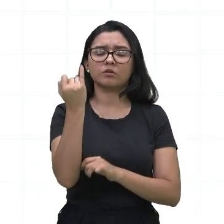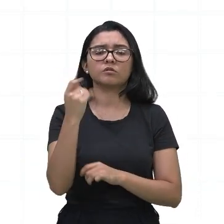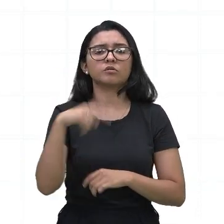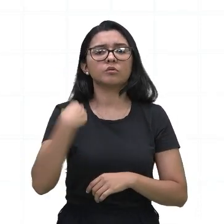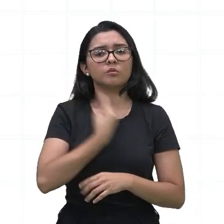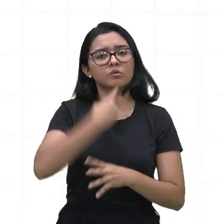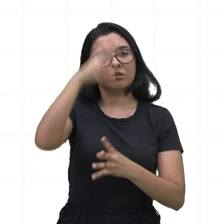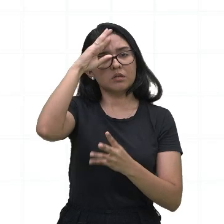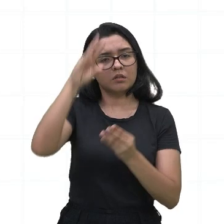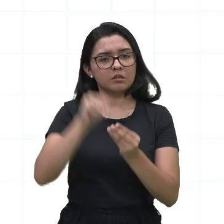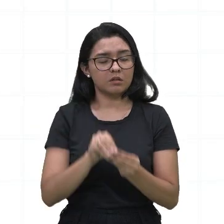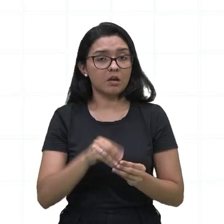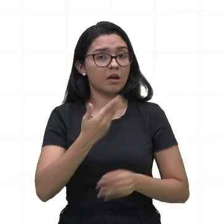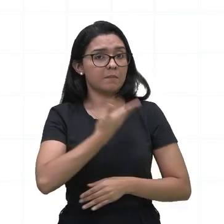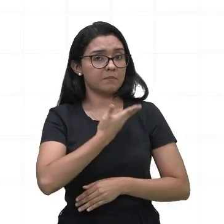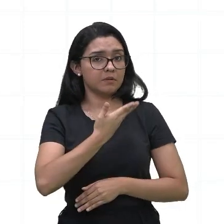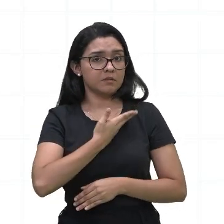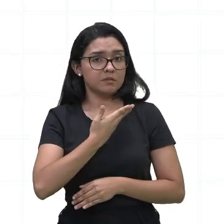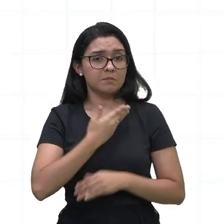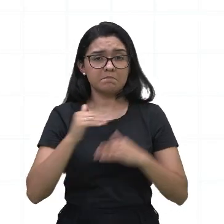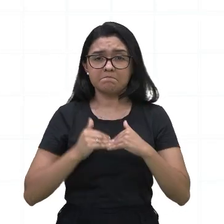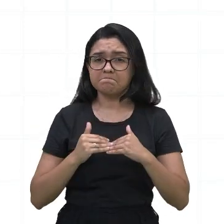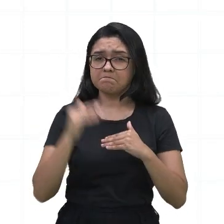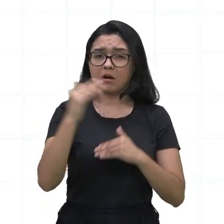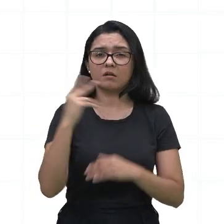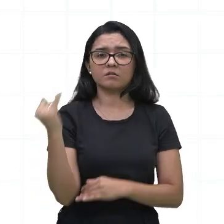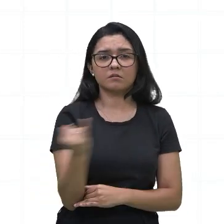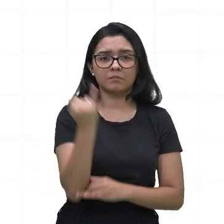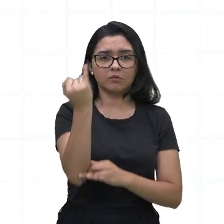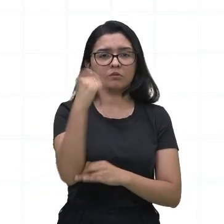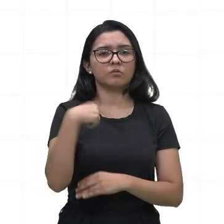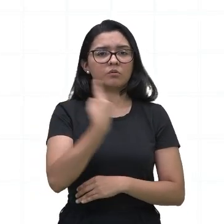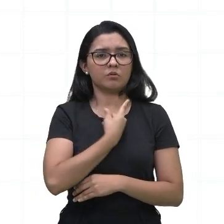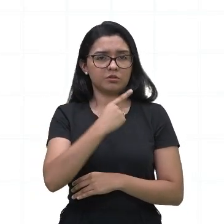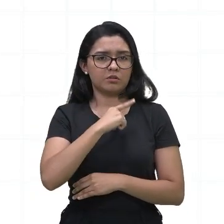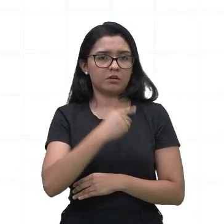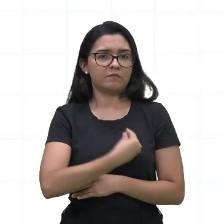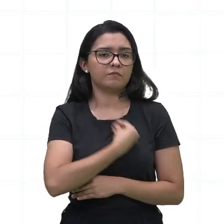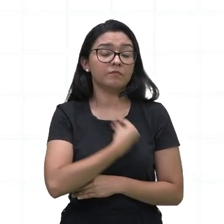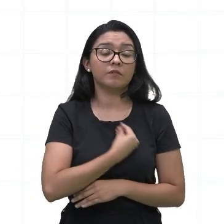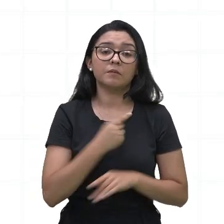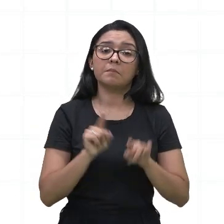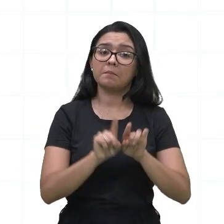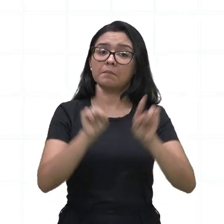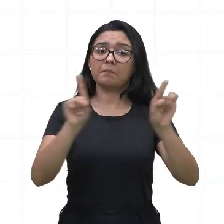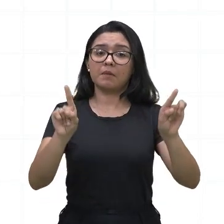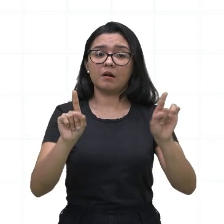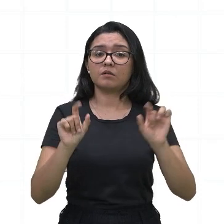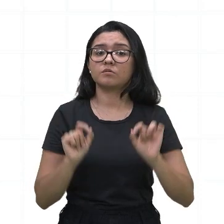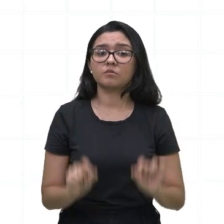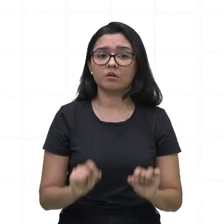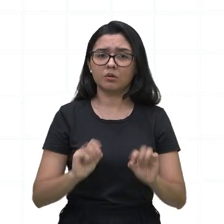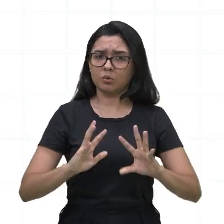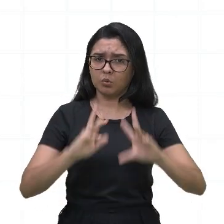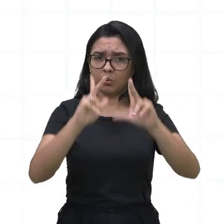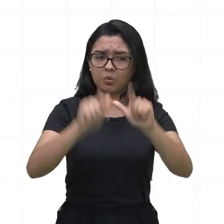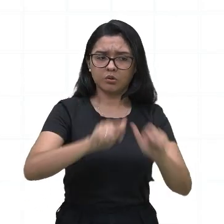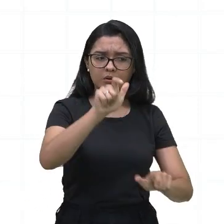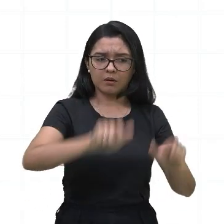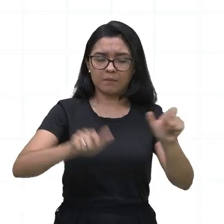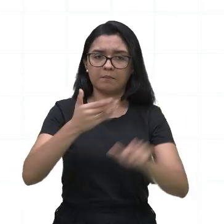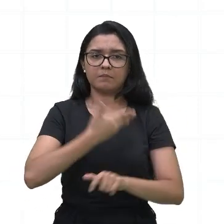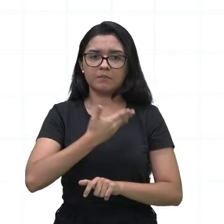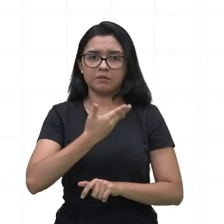que a amizade é uma das coisas mais valiosas que podemos ter. No entanto, nem todas as amizades